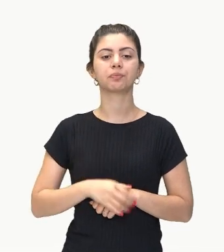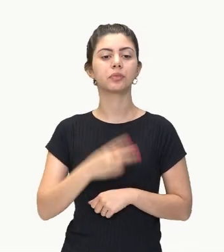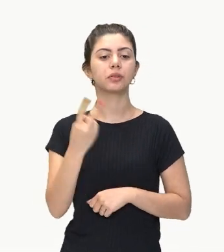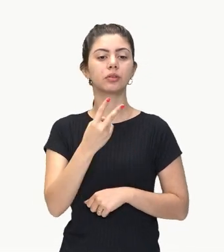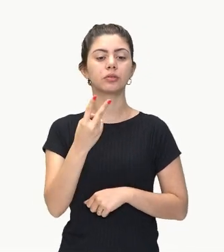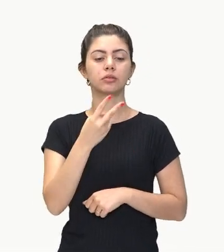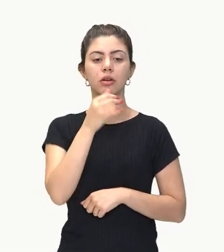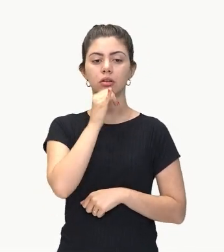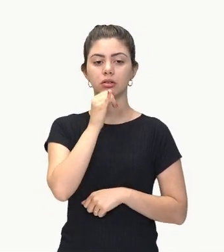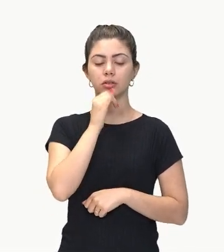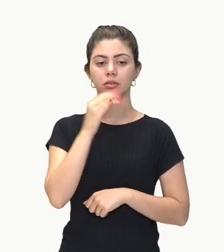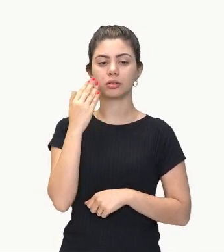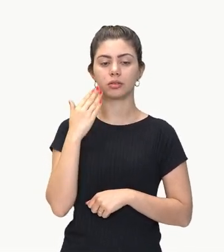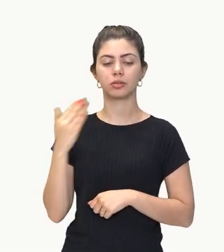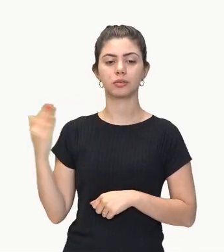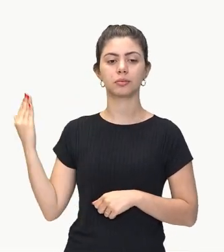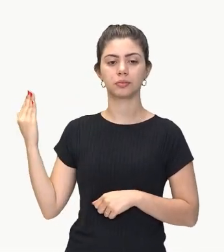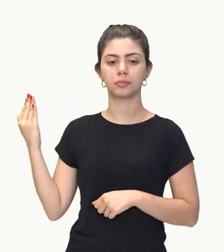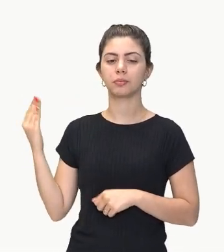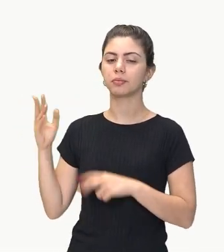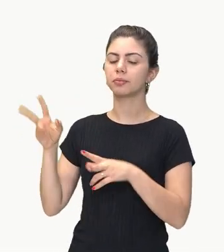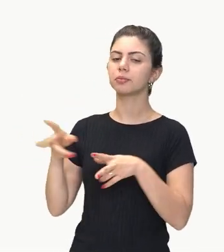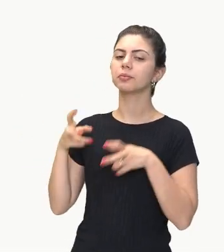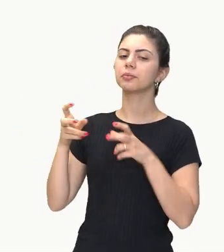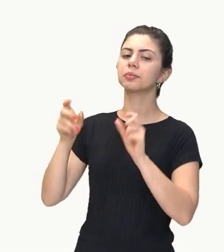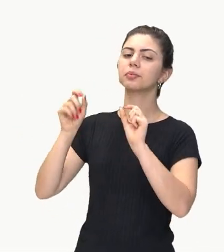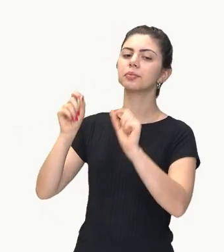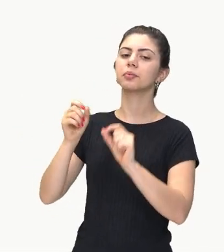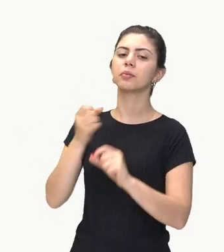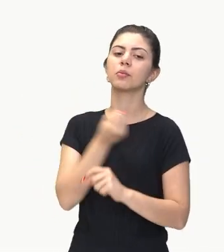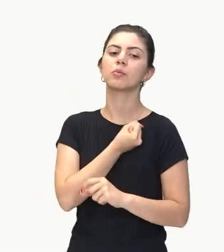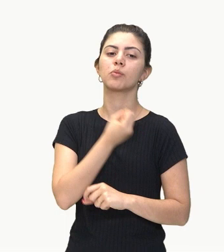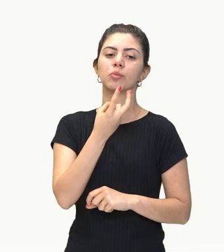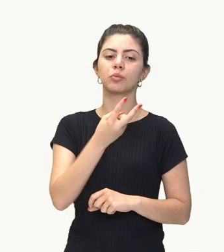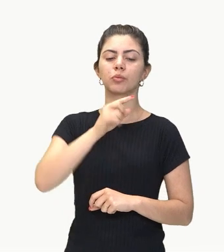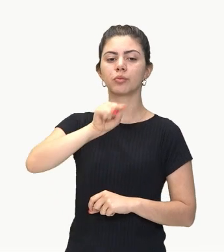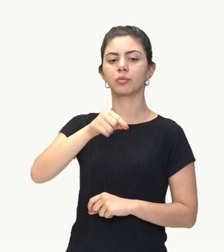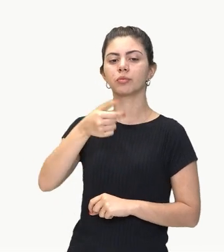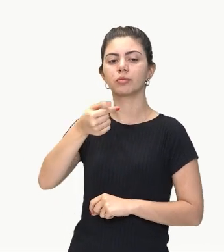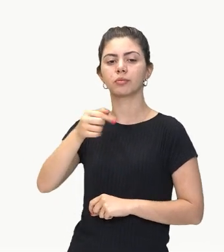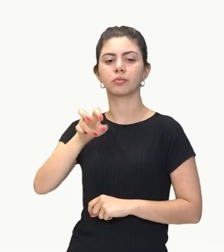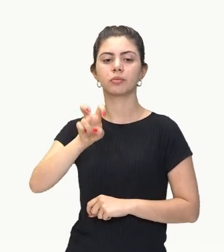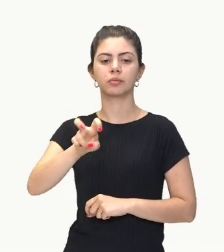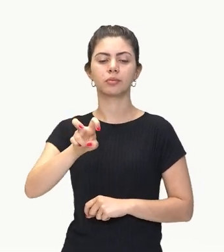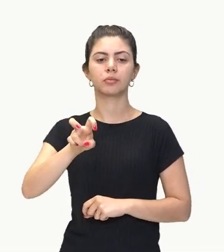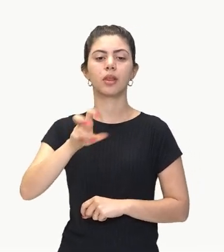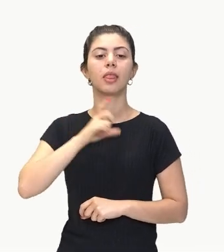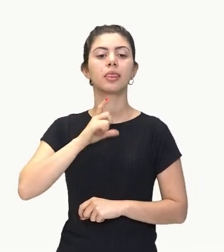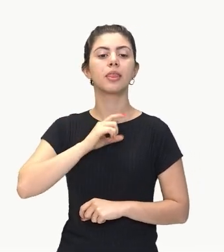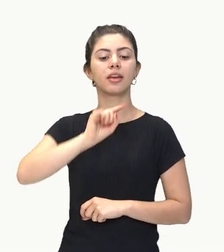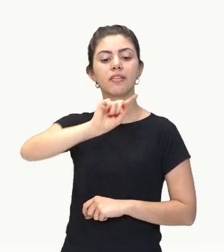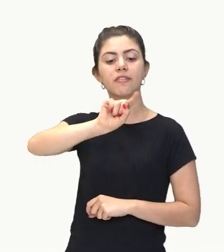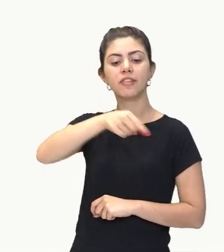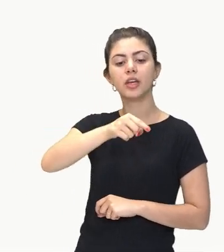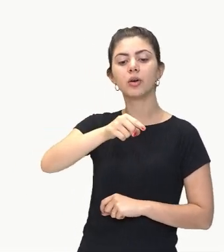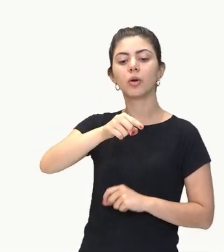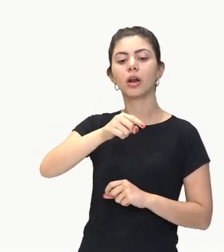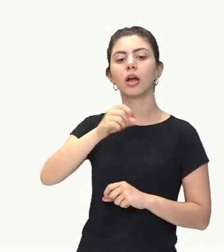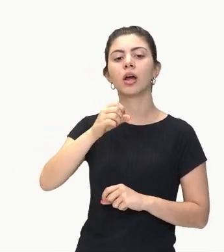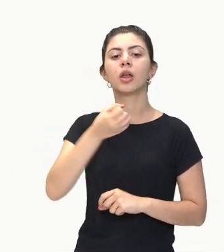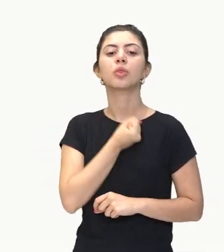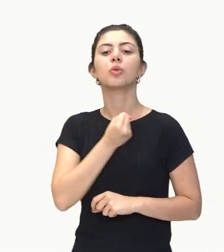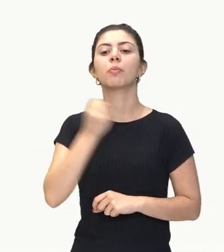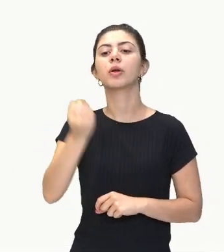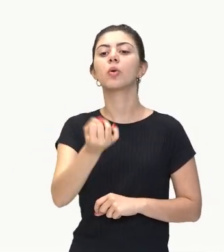exemplo, observe que, ó, o número 2,75 possui 2 números depois